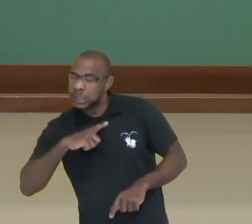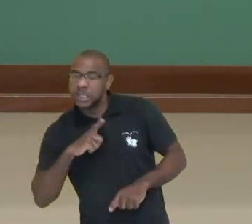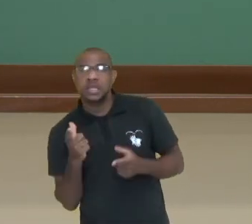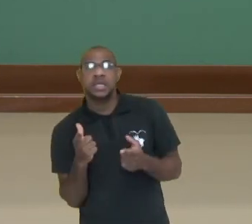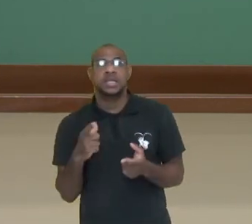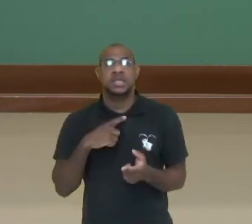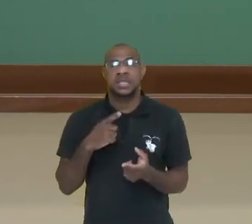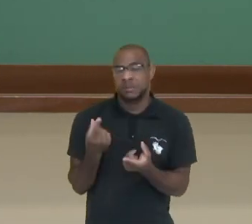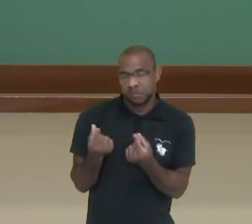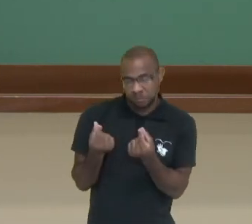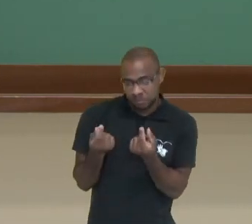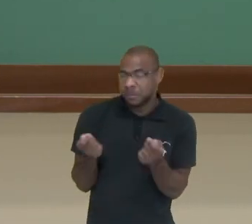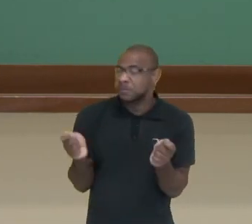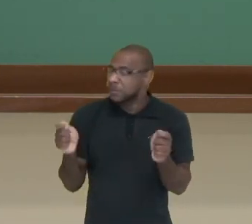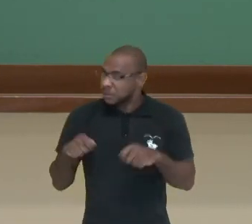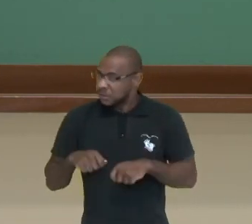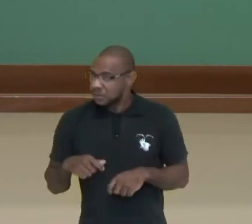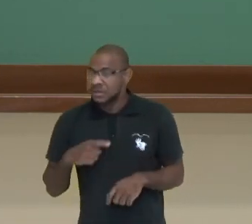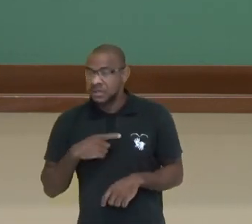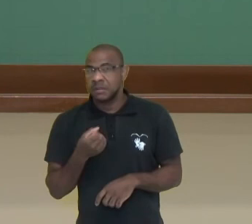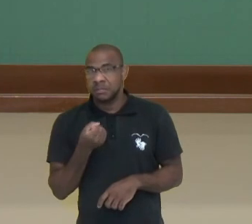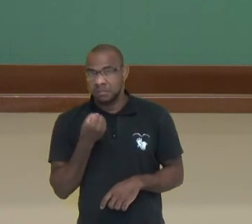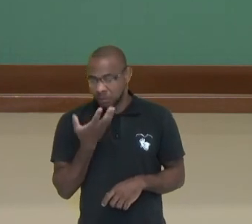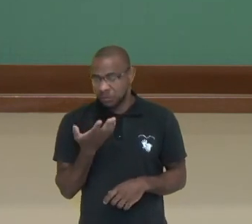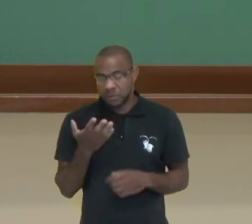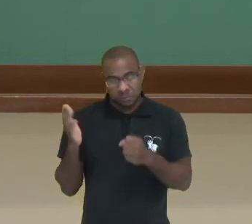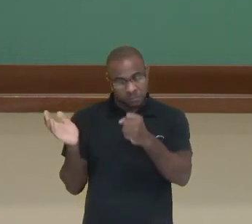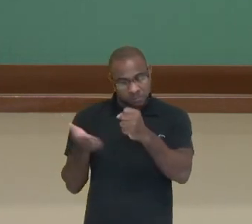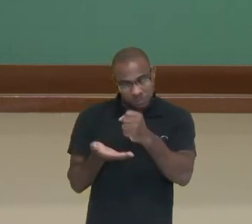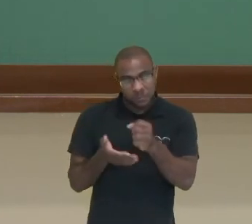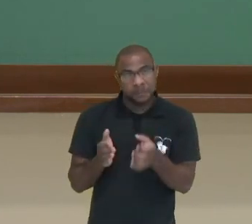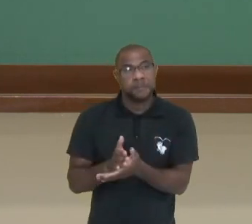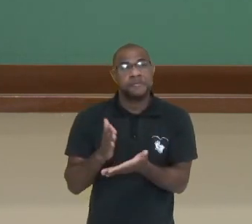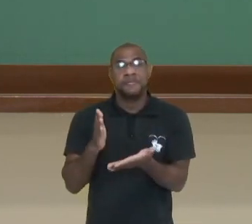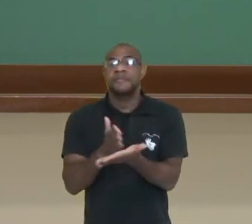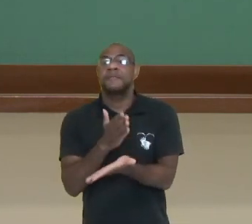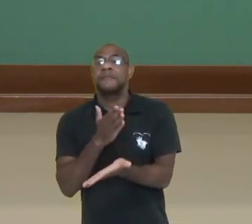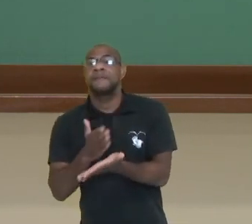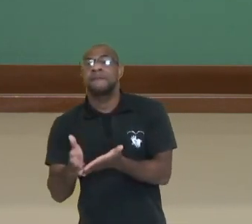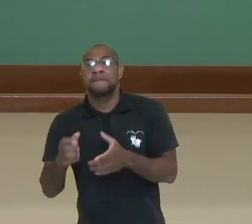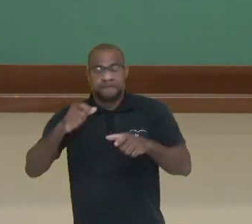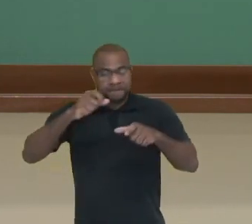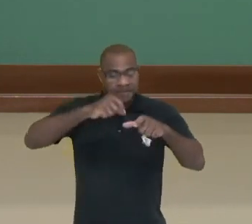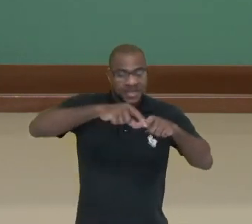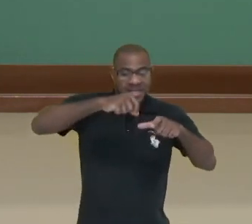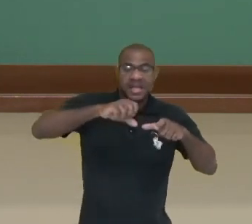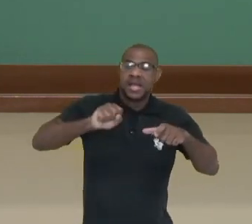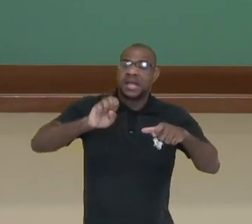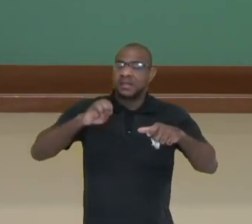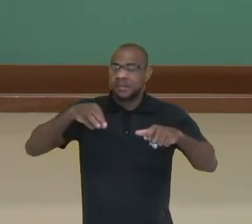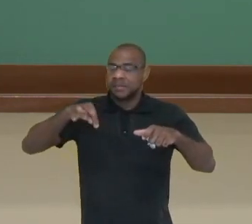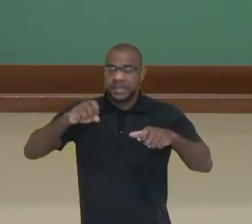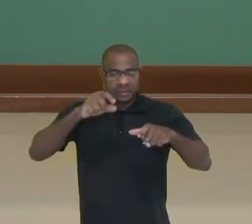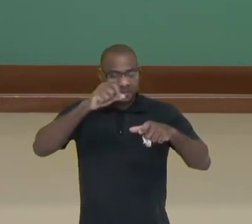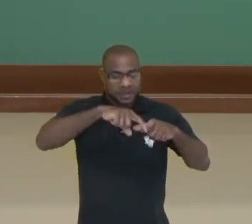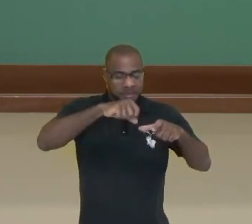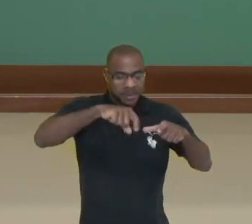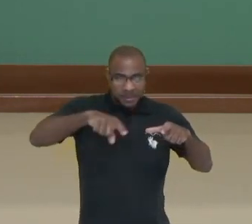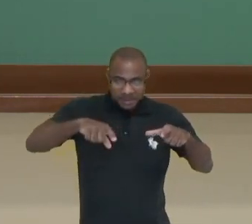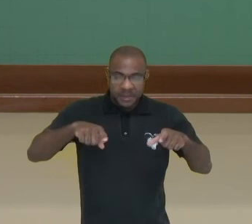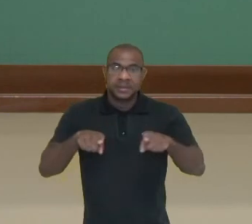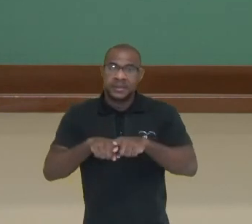perda possível na colheita daquilo, separação de sementes, melhoramento das sementes através